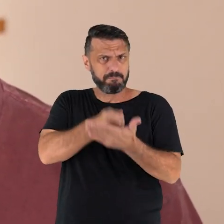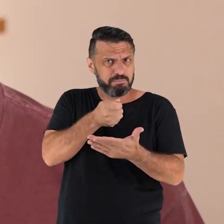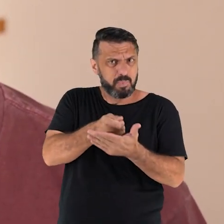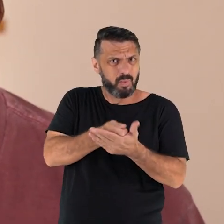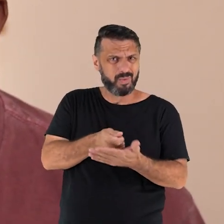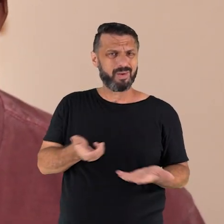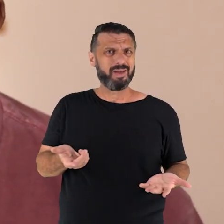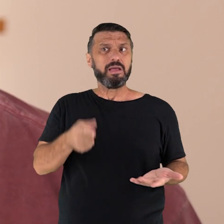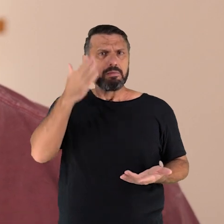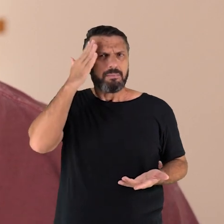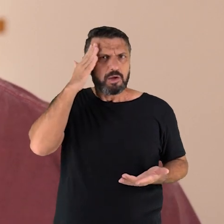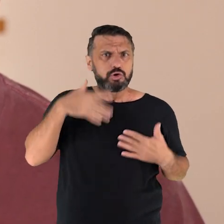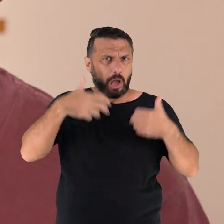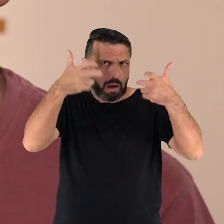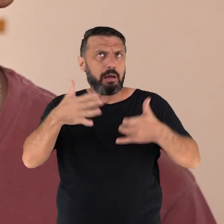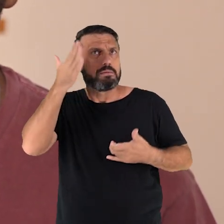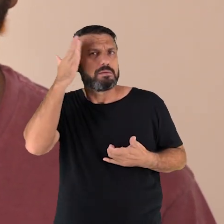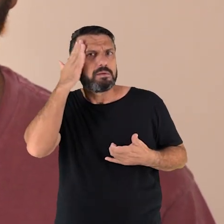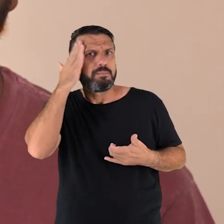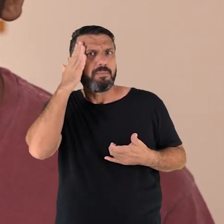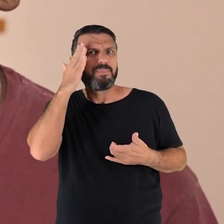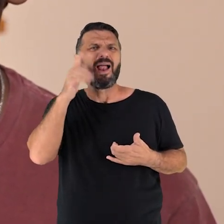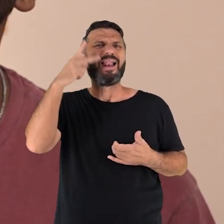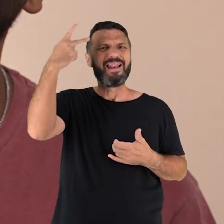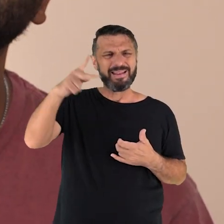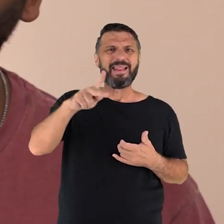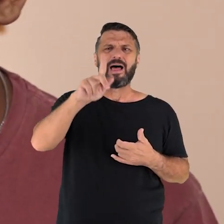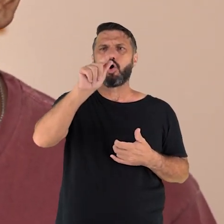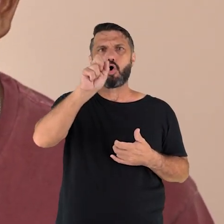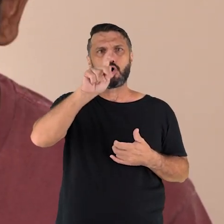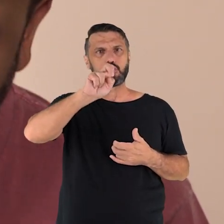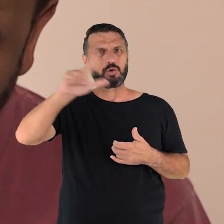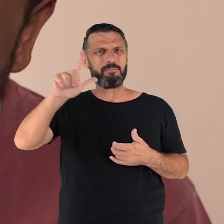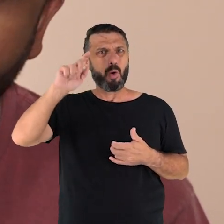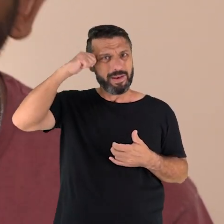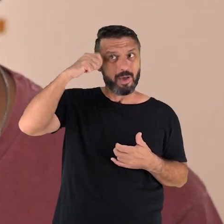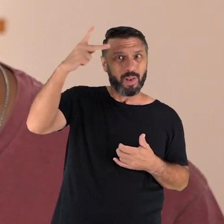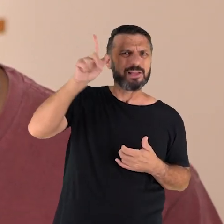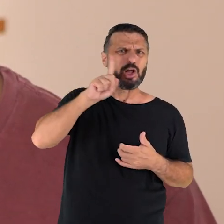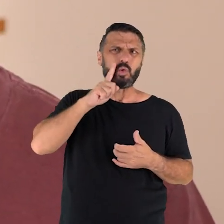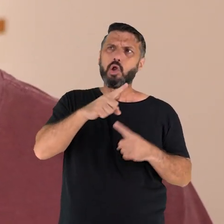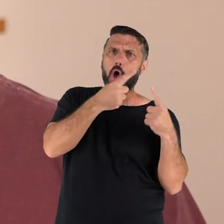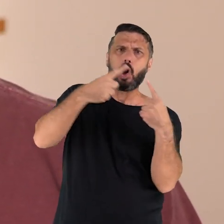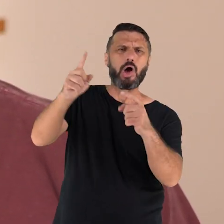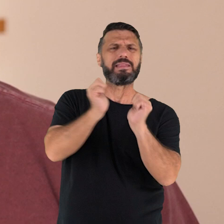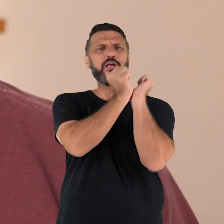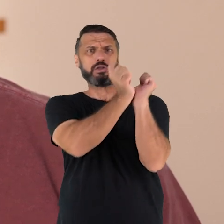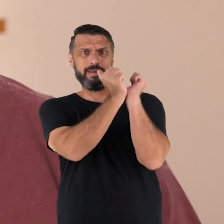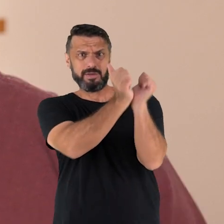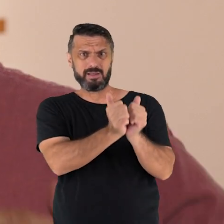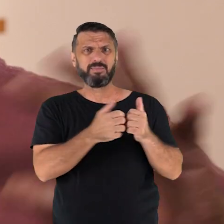ditadura civil-militar? Já ouviu falar no gospel norte-americano negro lutando contra a